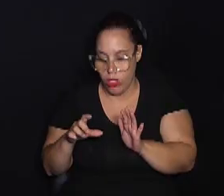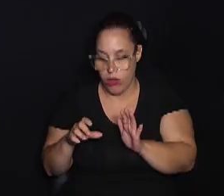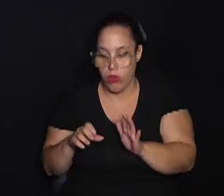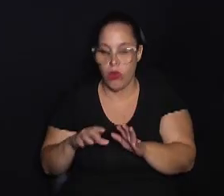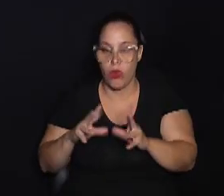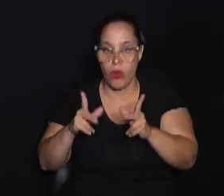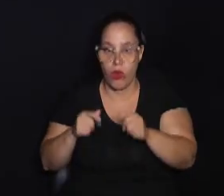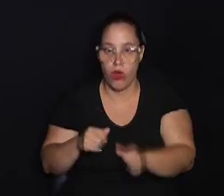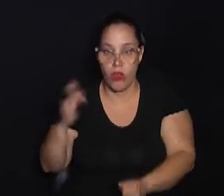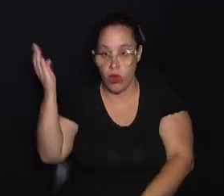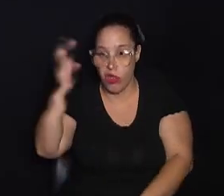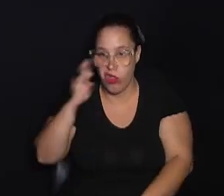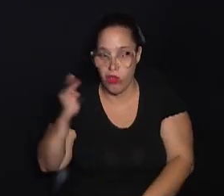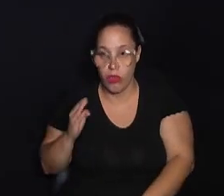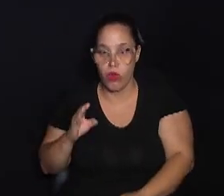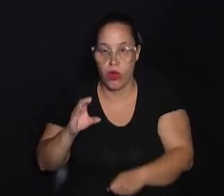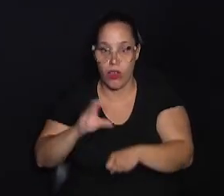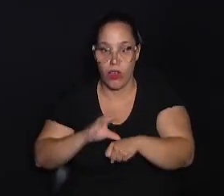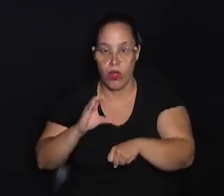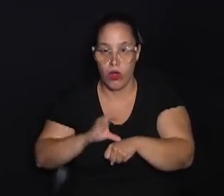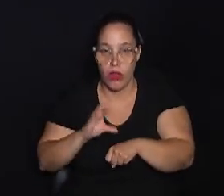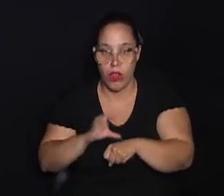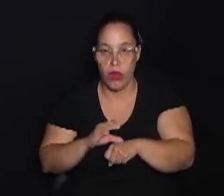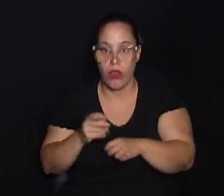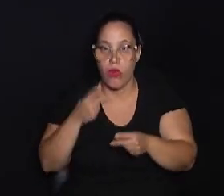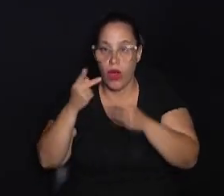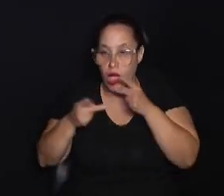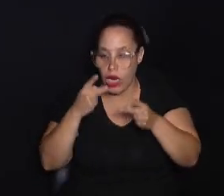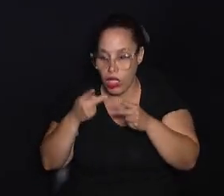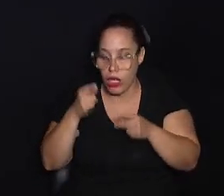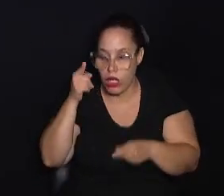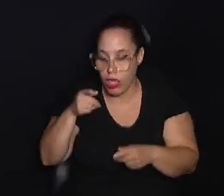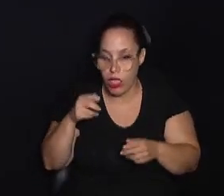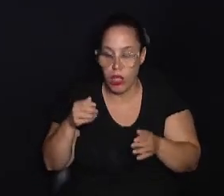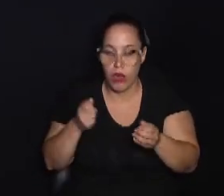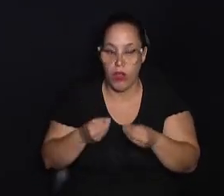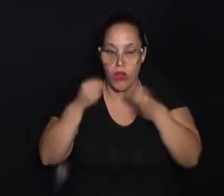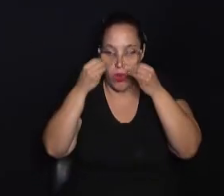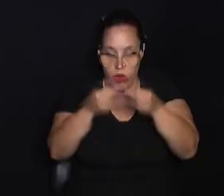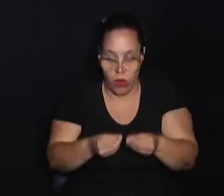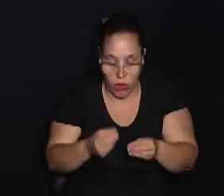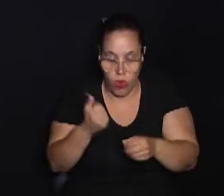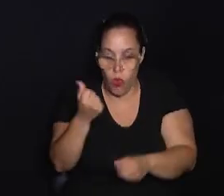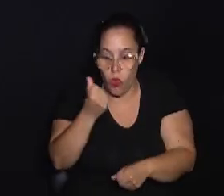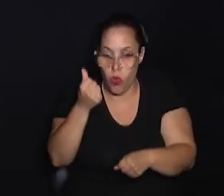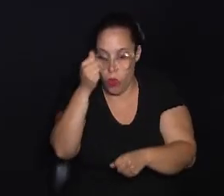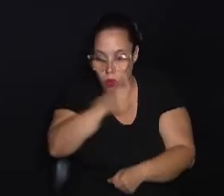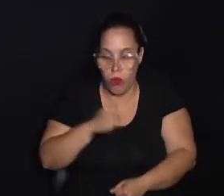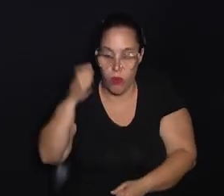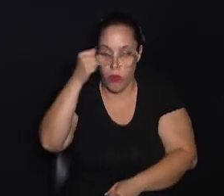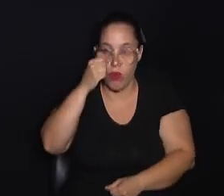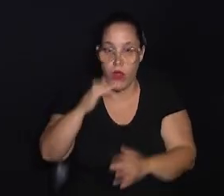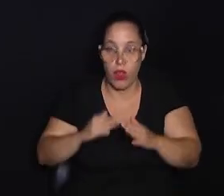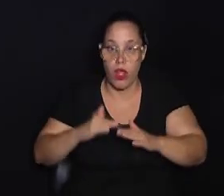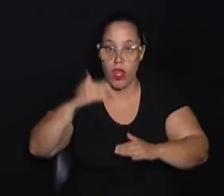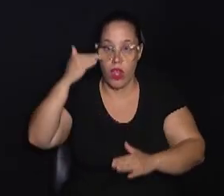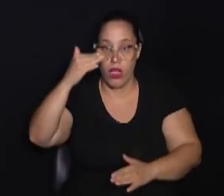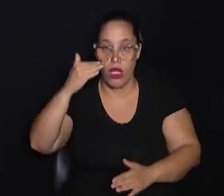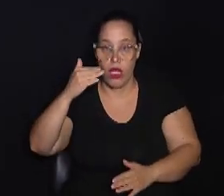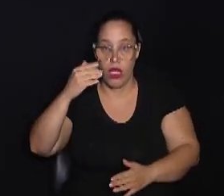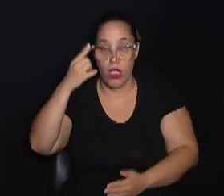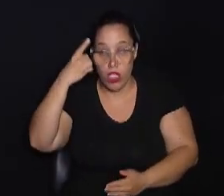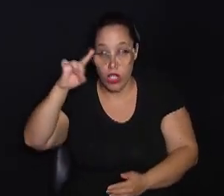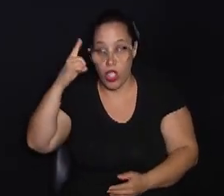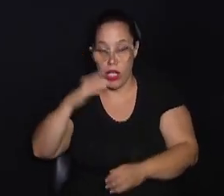brasileiro, constitucionalmente, na Constituição Federal, fala o seguinte: se você prestar uma hora extra acima da sua jornada diária